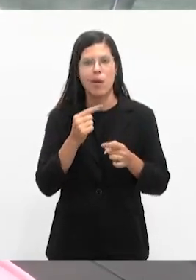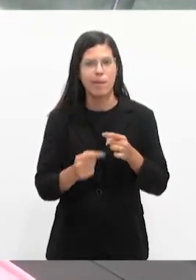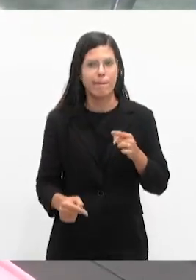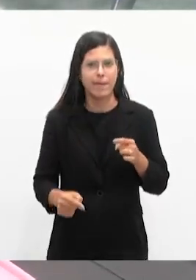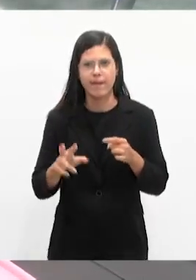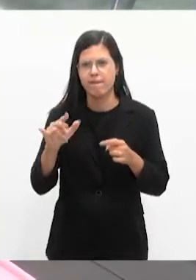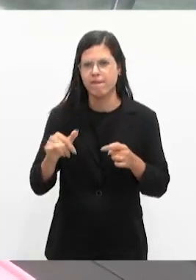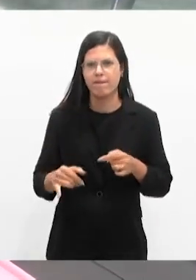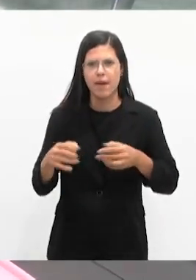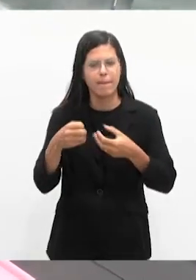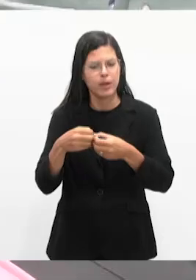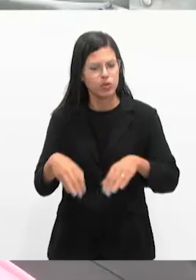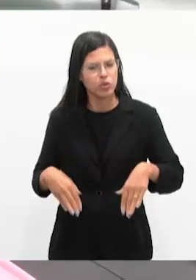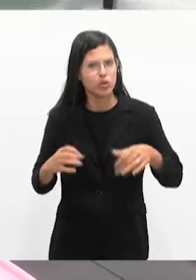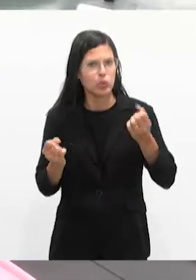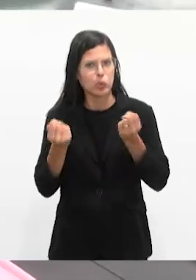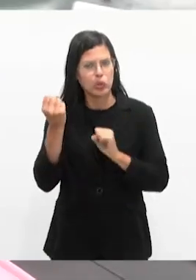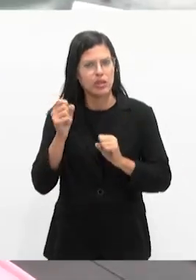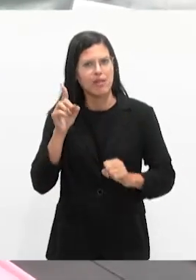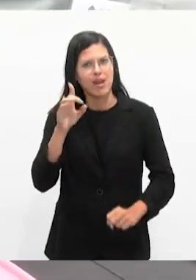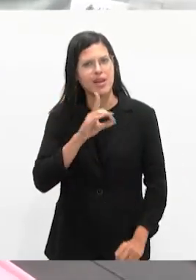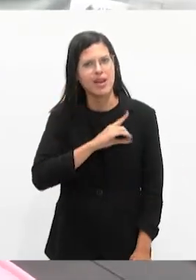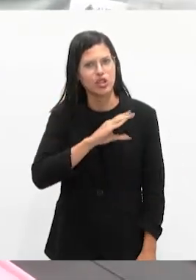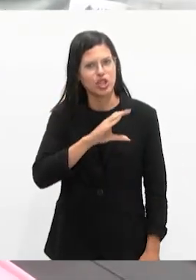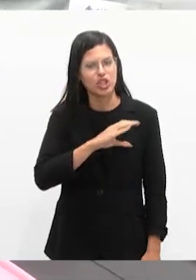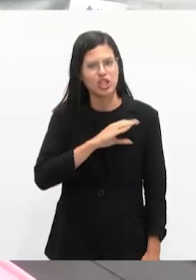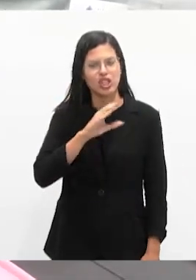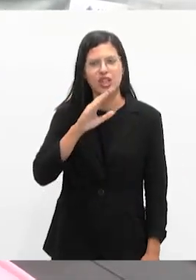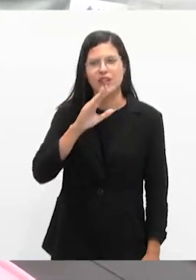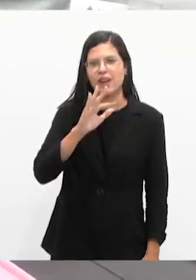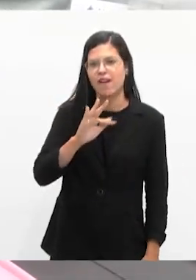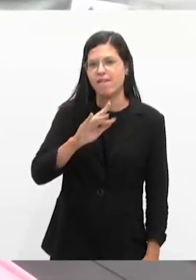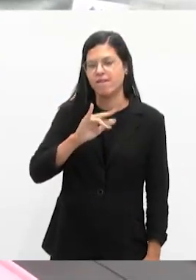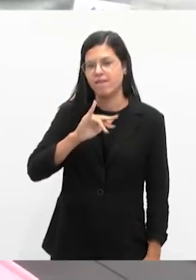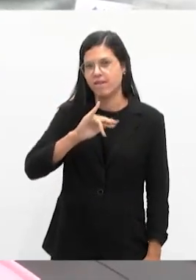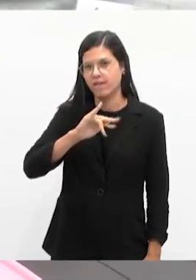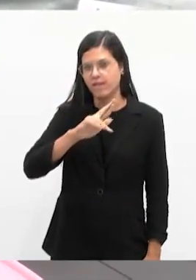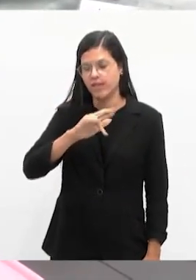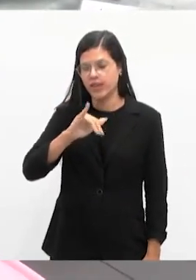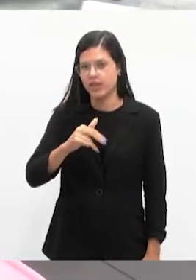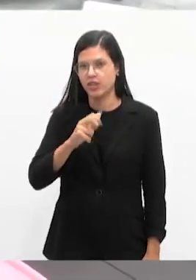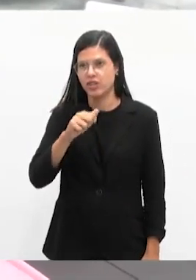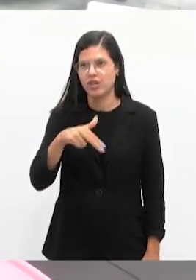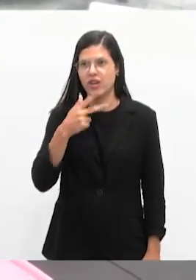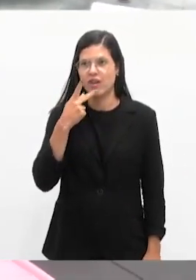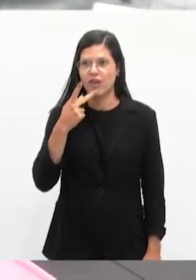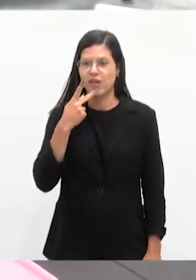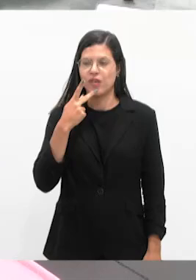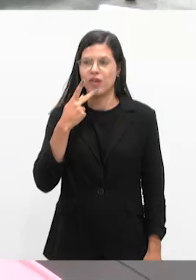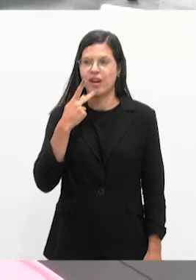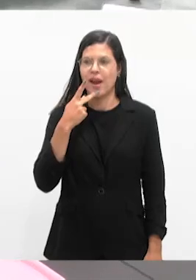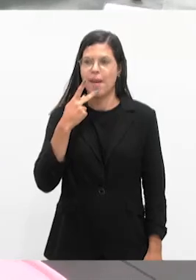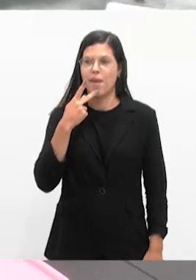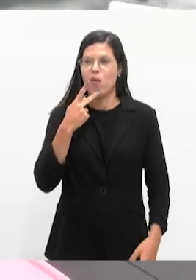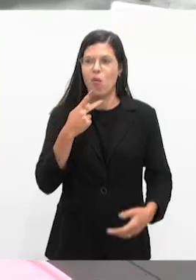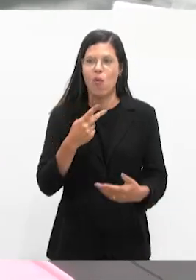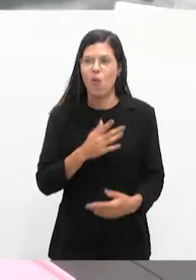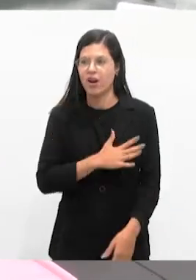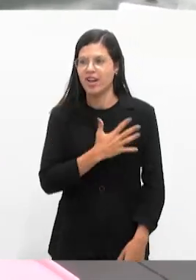lá em Caxias. A Firjan escreveu um papel dizendo que isso é péssimo. Até porque Caxias é um país, né? É um